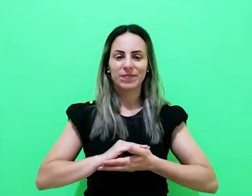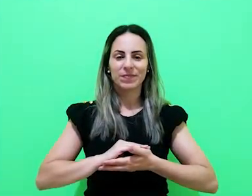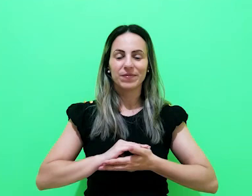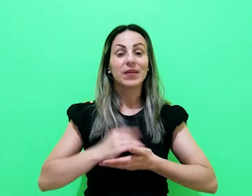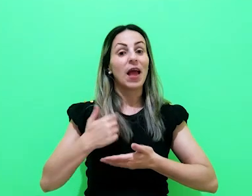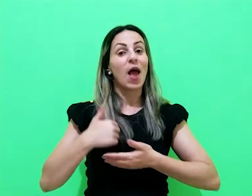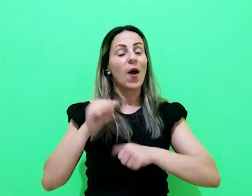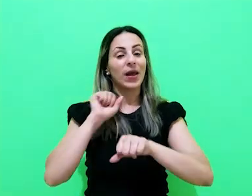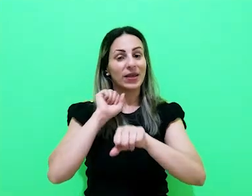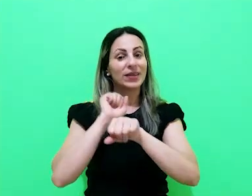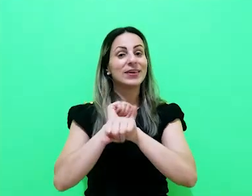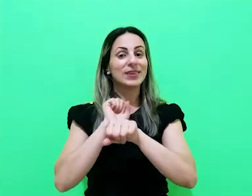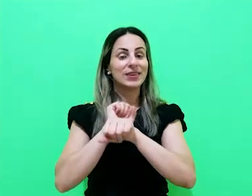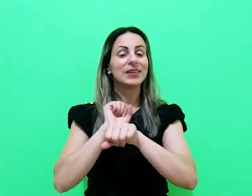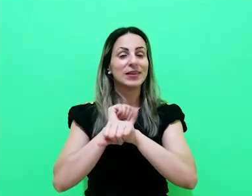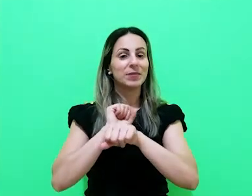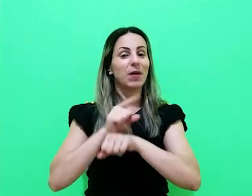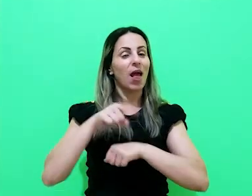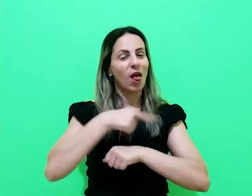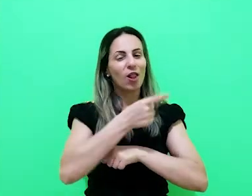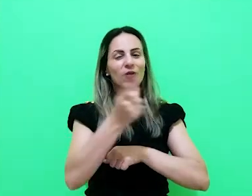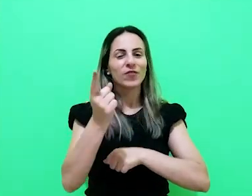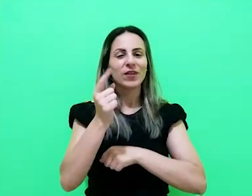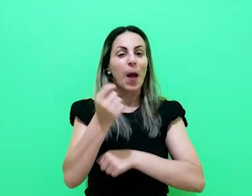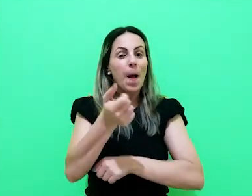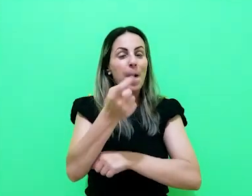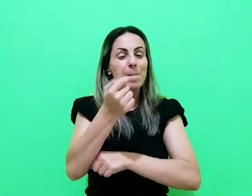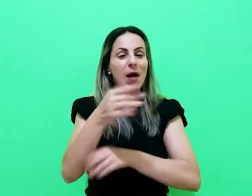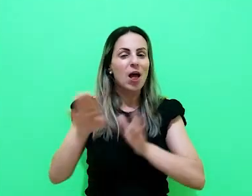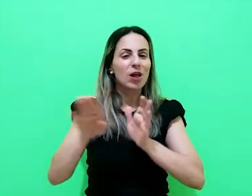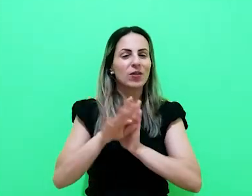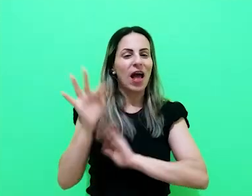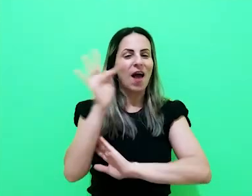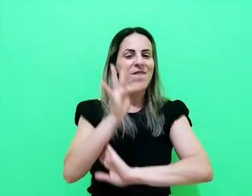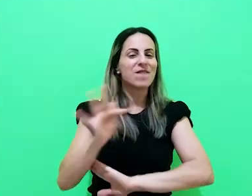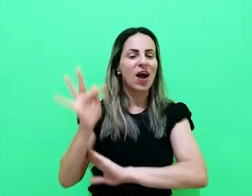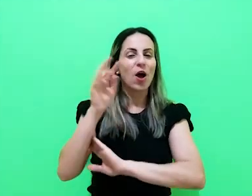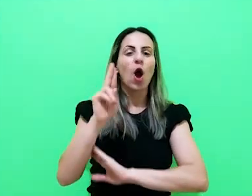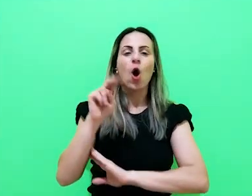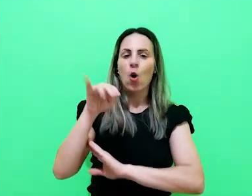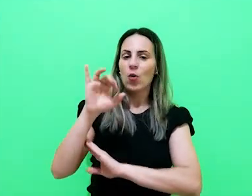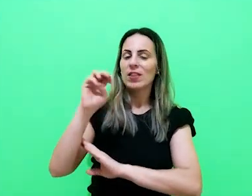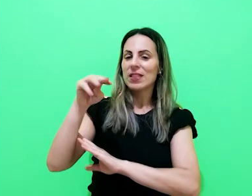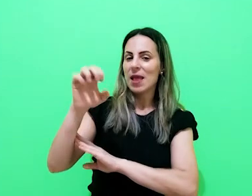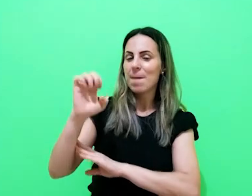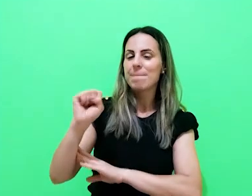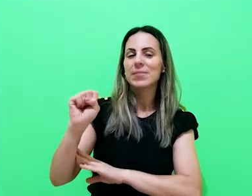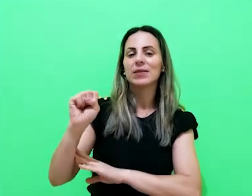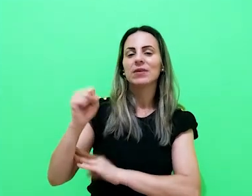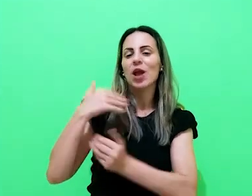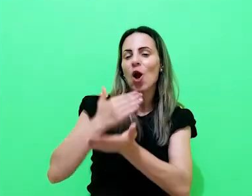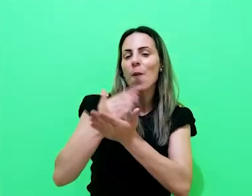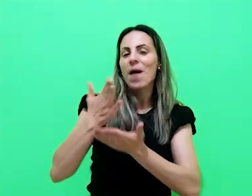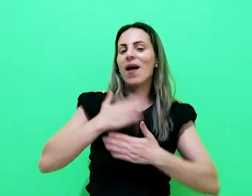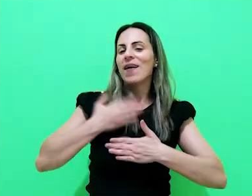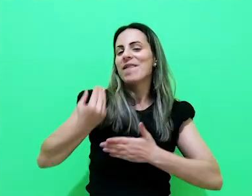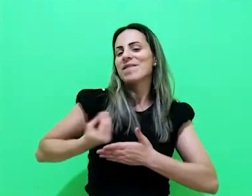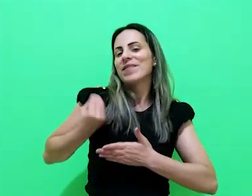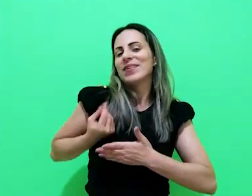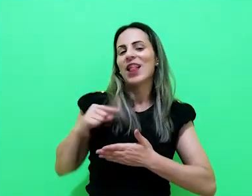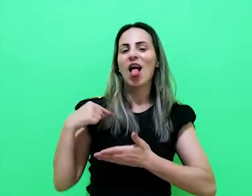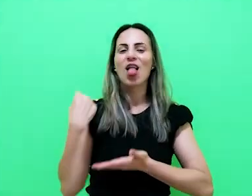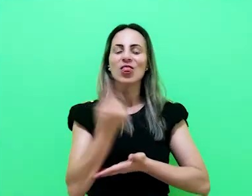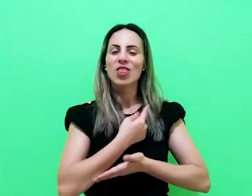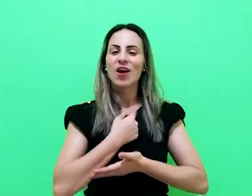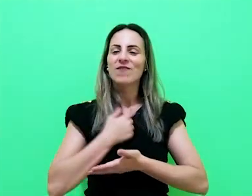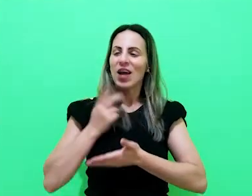e espero com todos vocês em breve na Unimes, que foi onde tudo começou na nossa vida e a